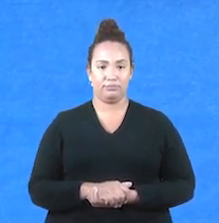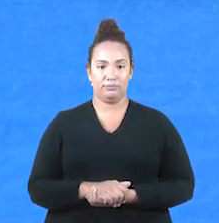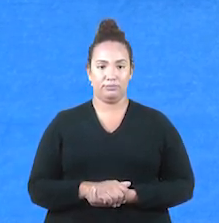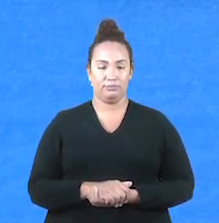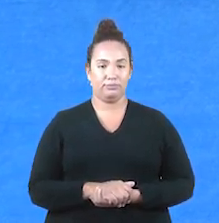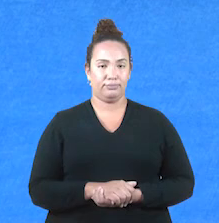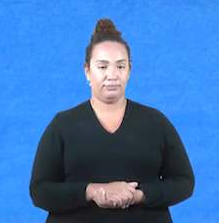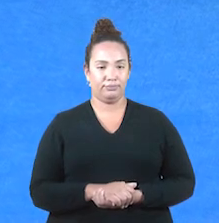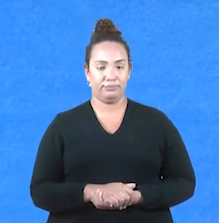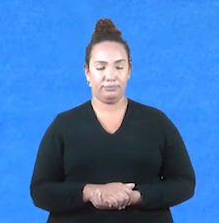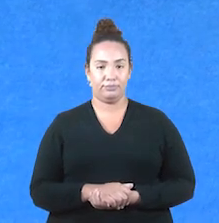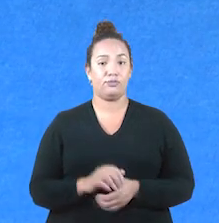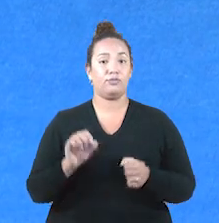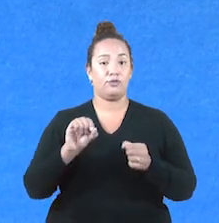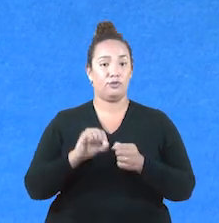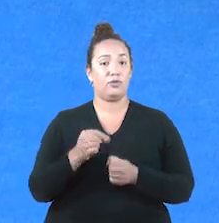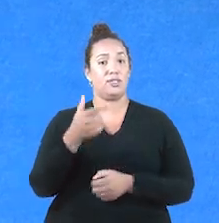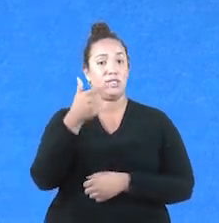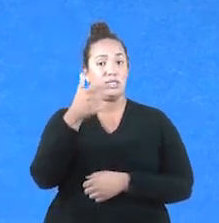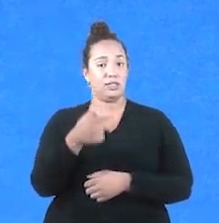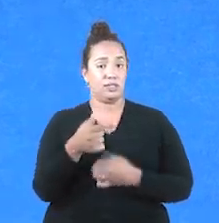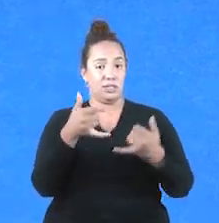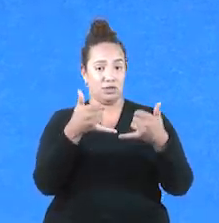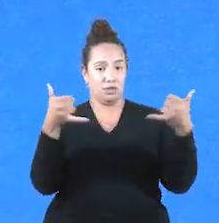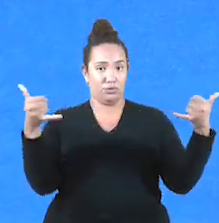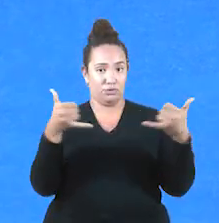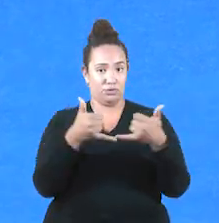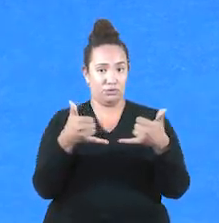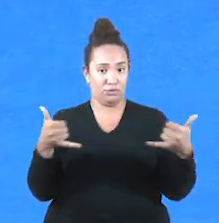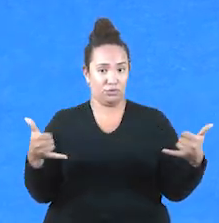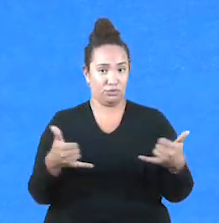Faça isso para 7 tiras.